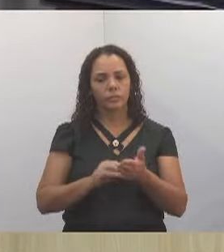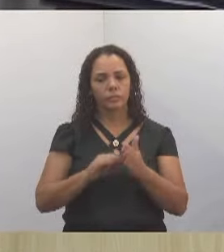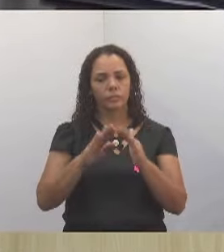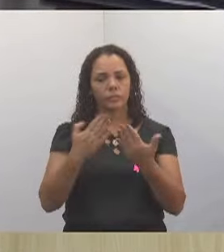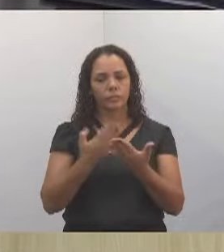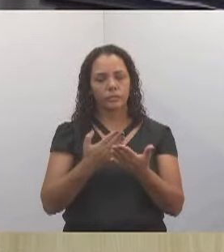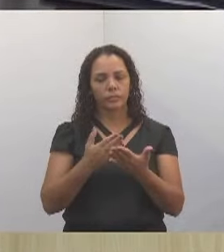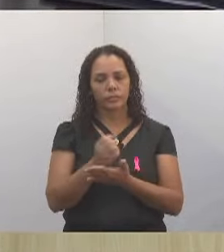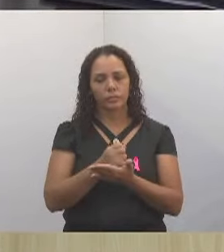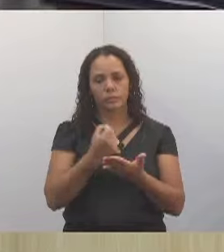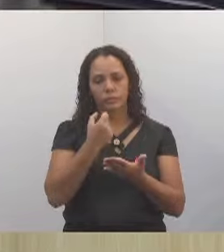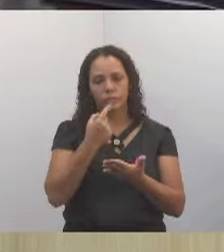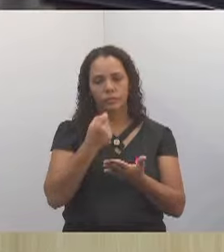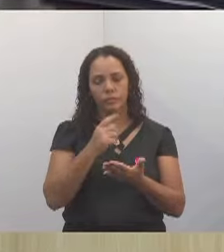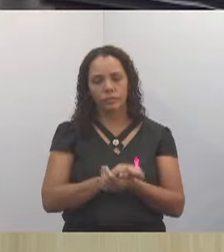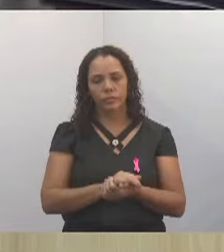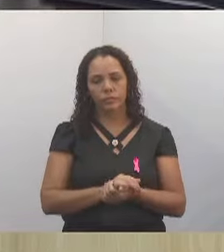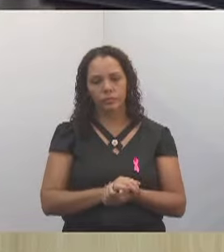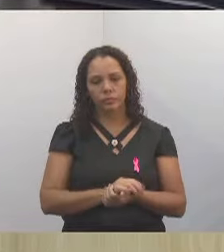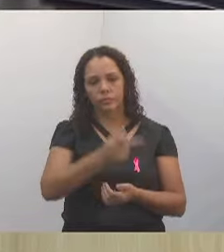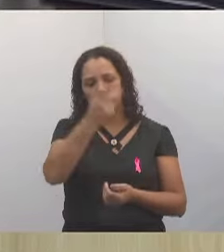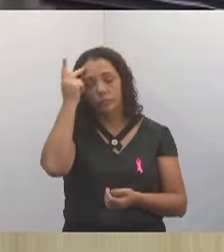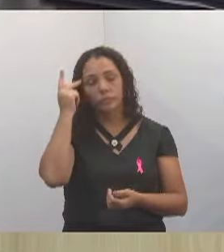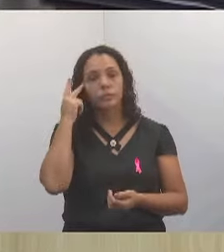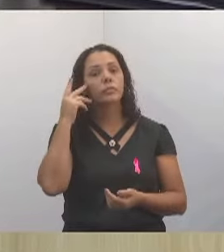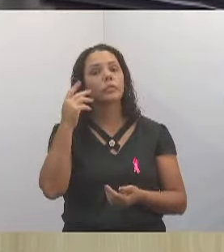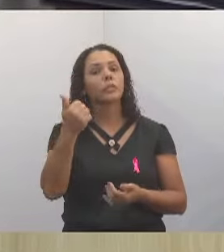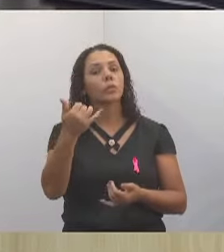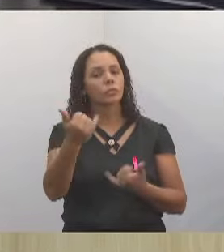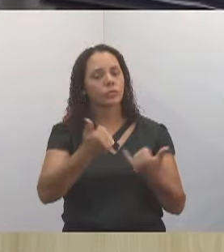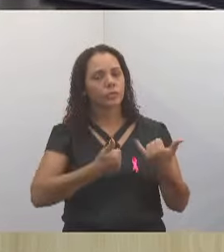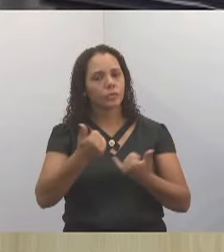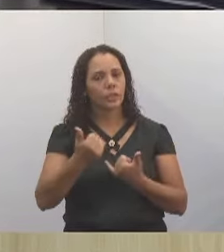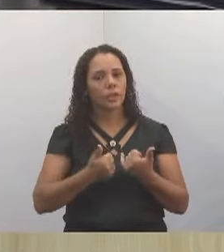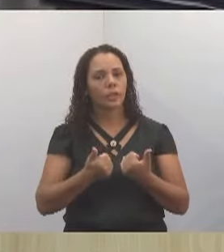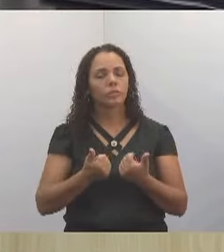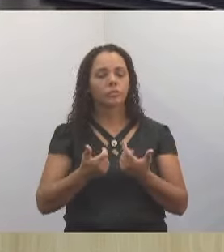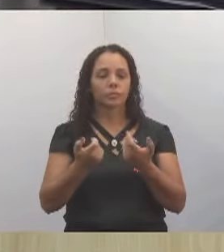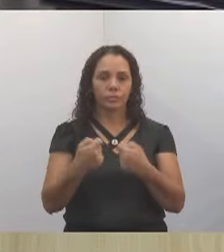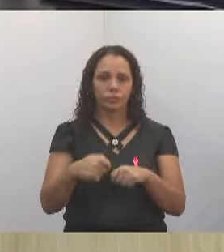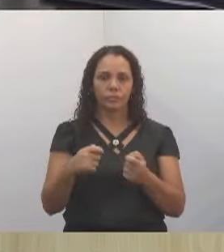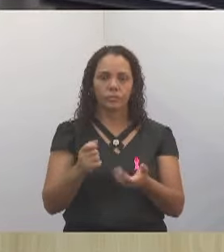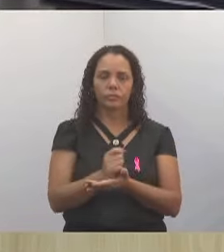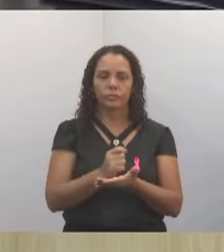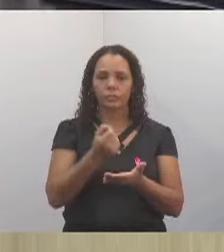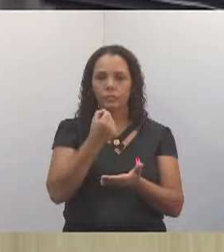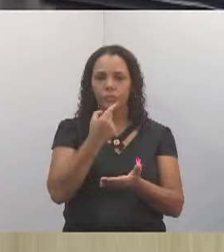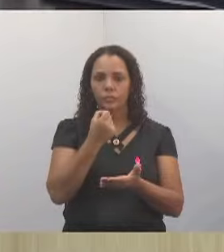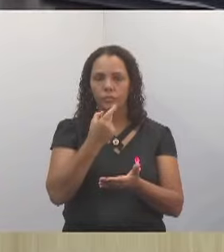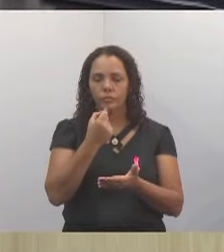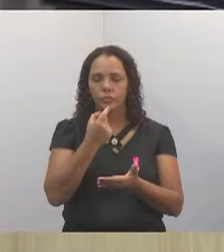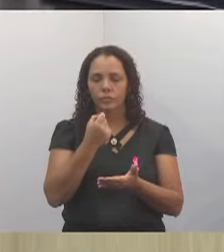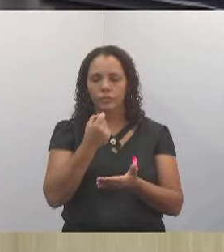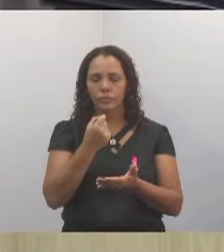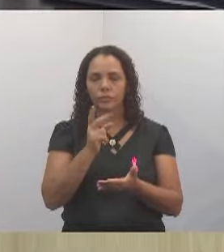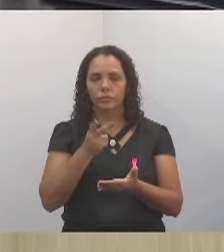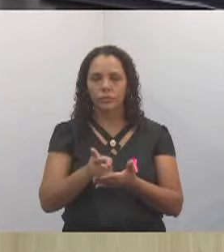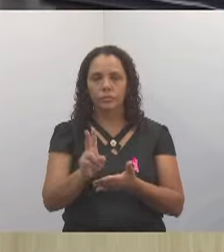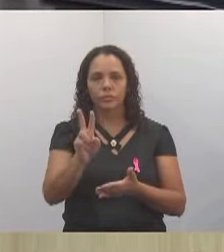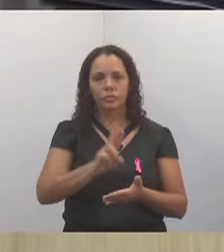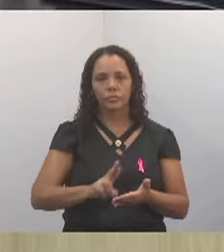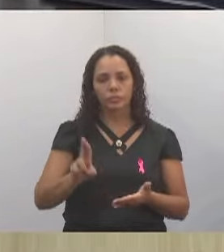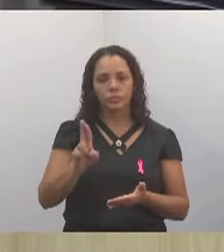Fomos procurados diretamente por alguns munícipes que dependem dessa medicação de forma contínua e,